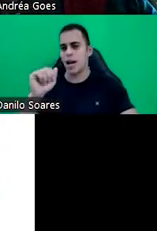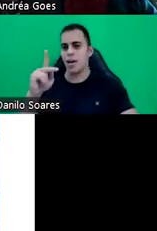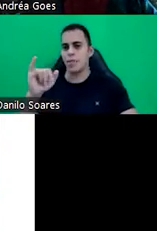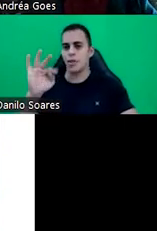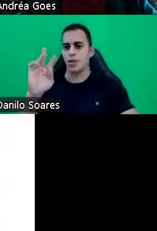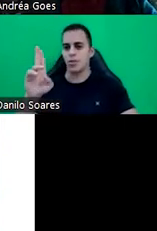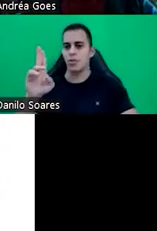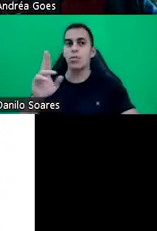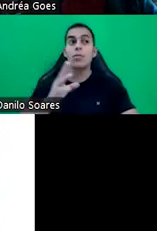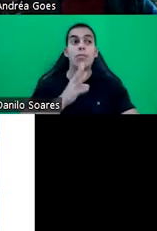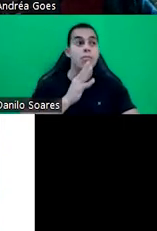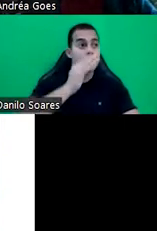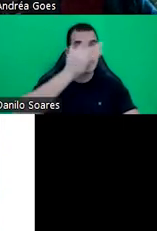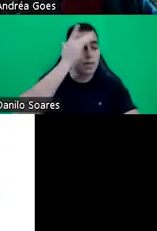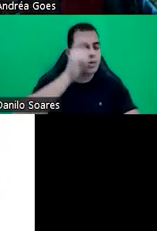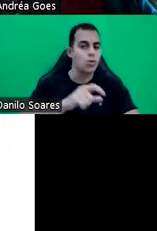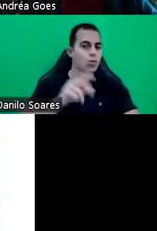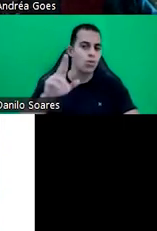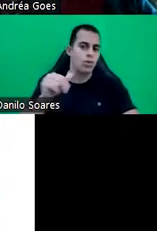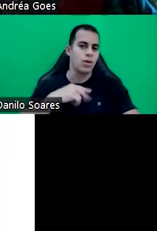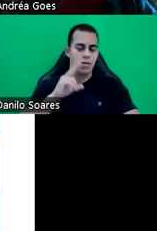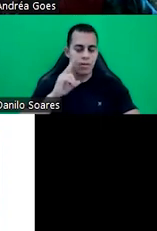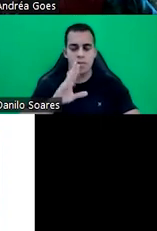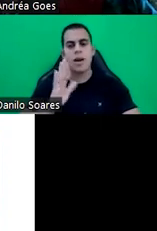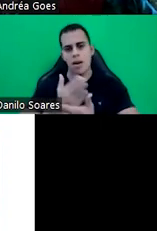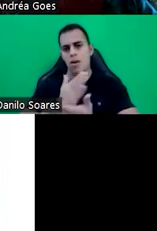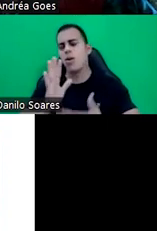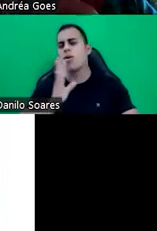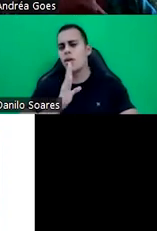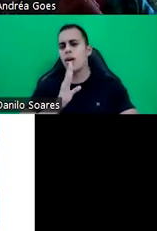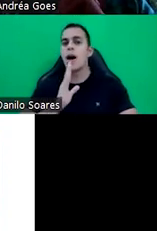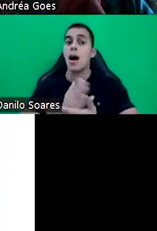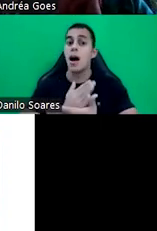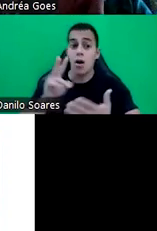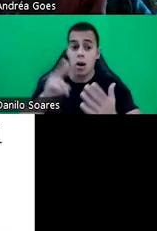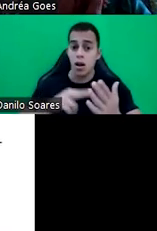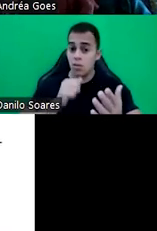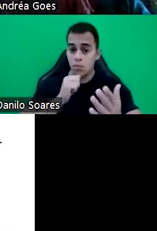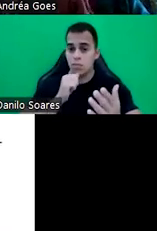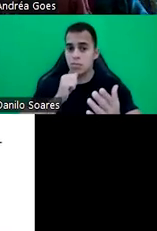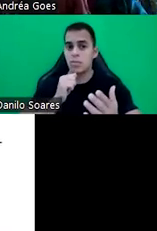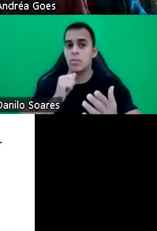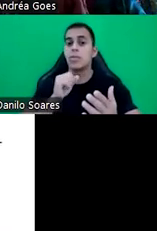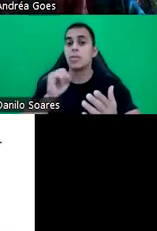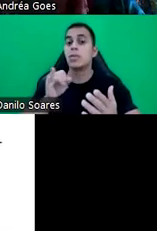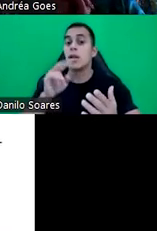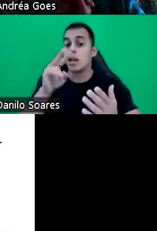Mas todo mundo conhece a história, mesmo quem não leu. Ou quem leu. Pode passar, Murilo, por favor. Quem